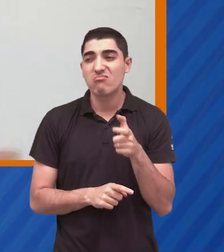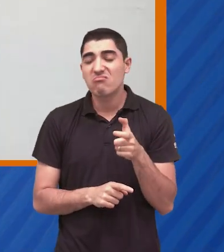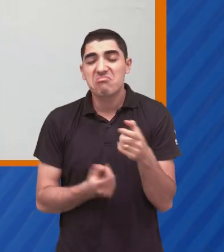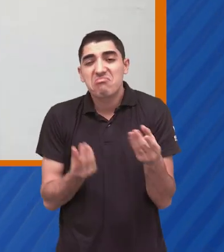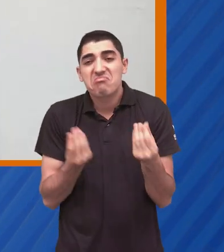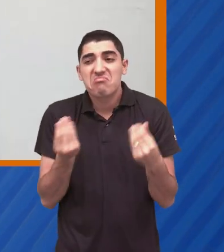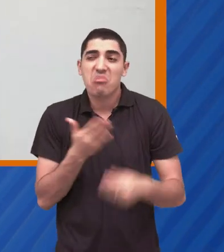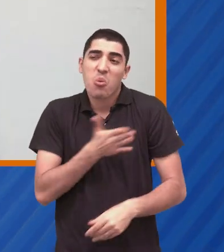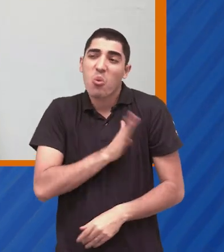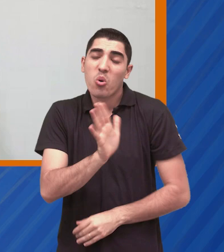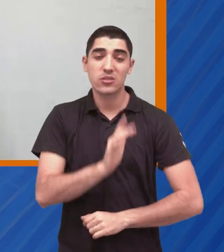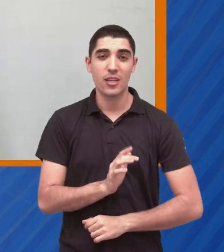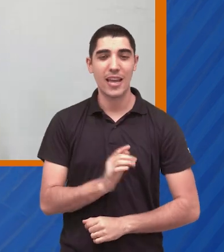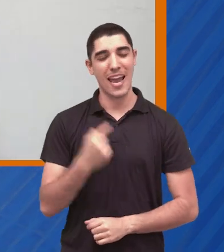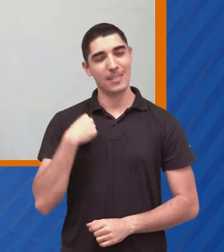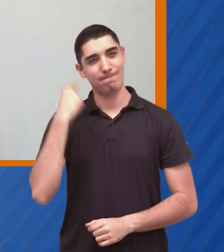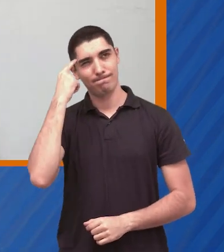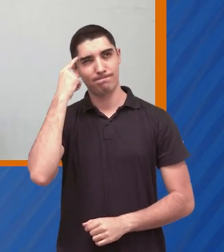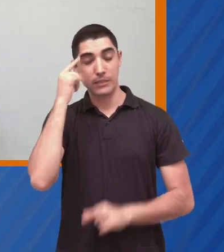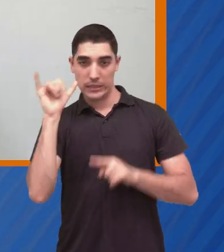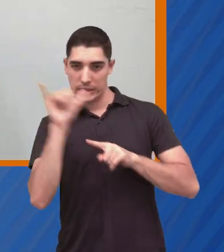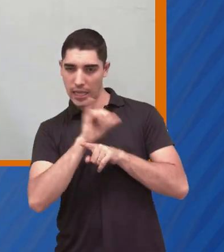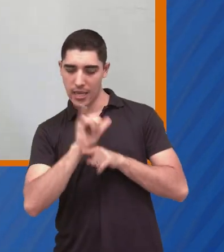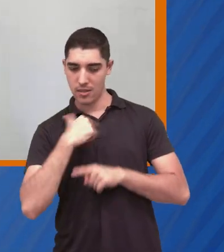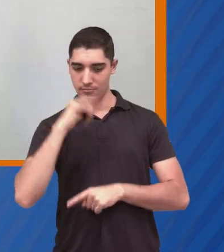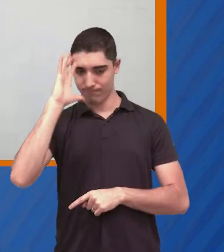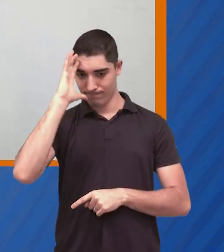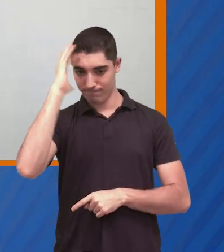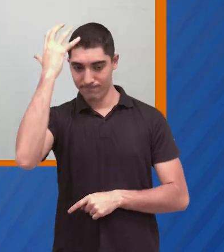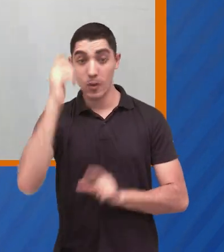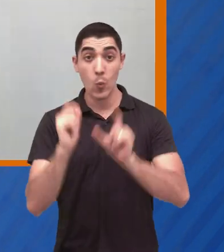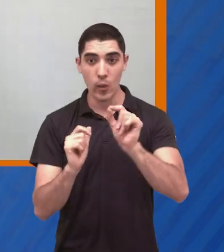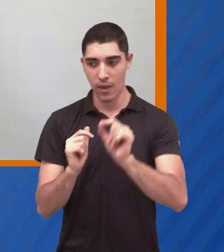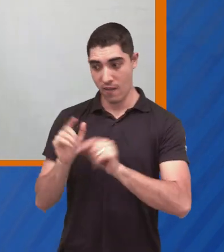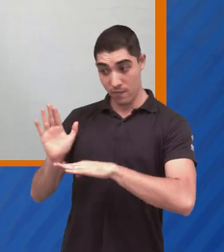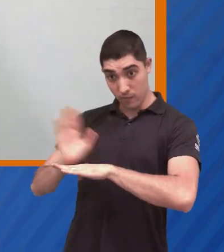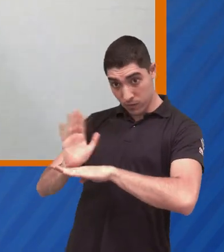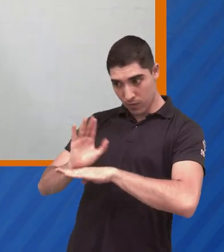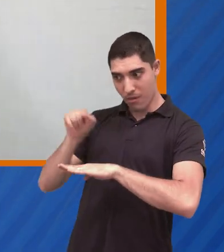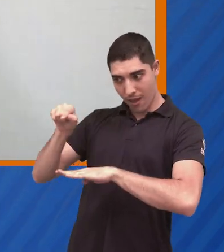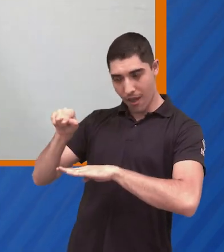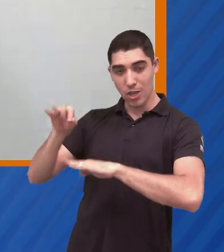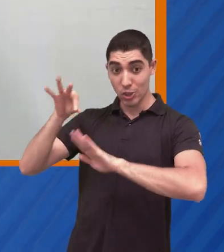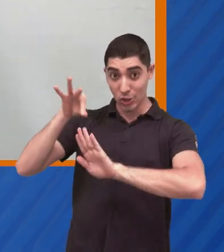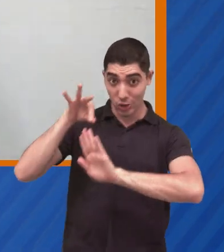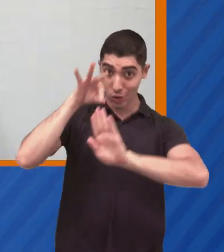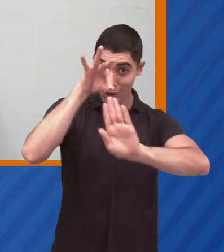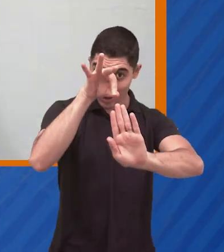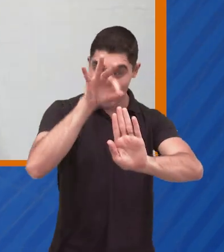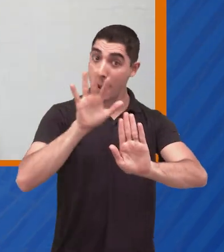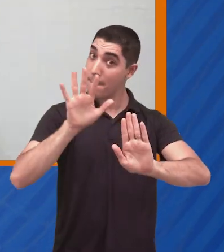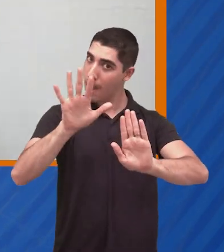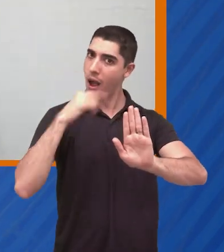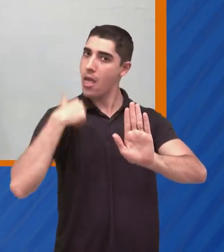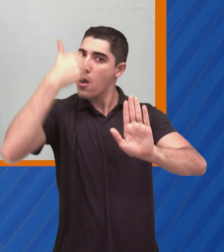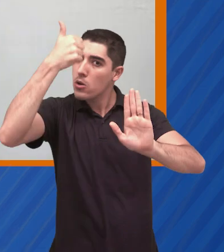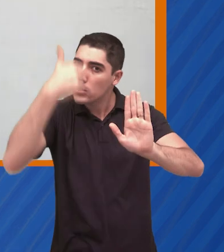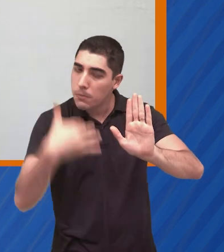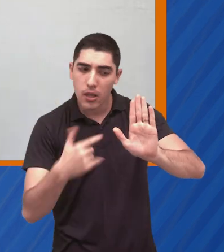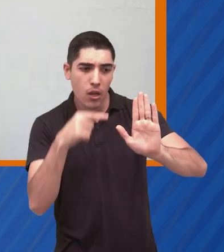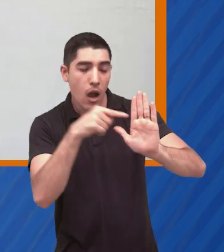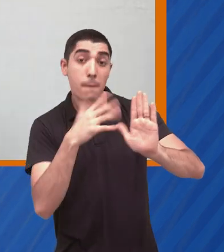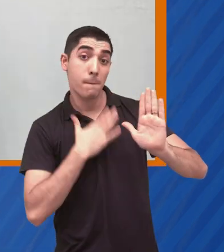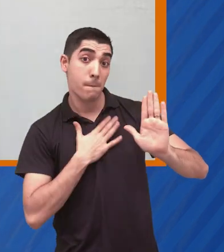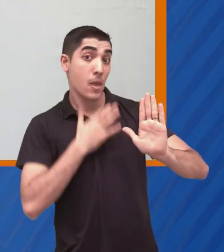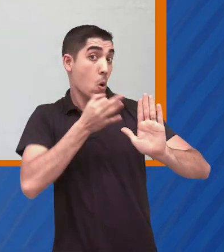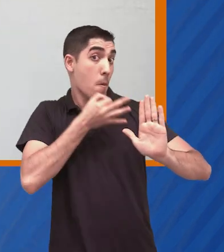nossa, não é tudo isso. Então eu gosto sempre de dar uma dica, ao mesmo tempo